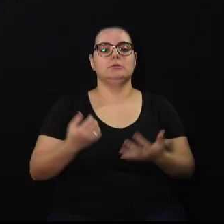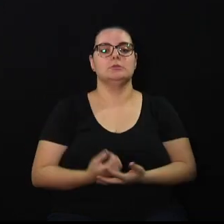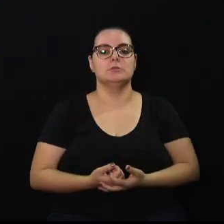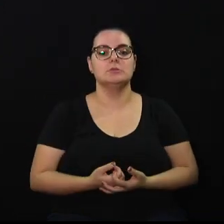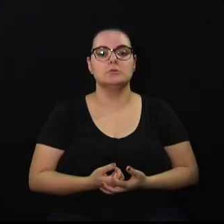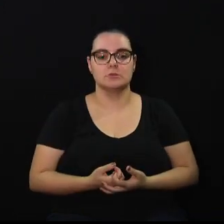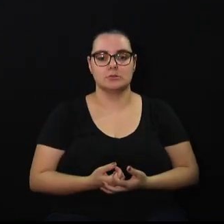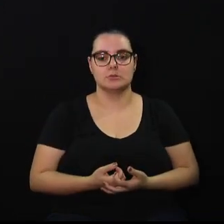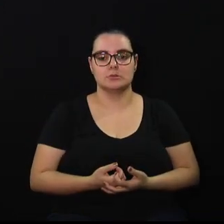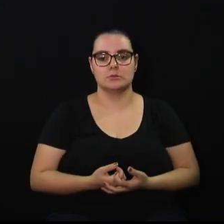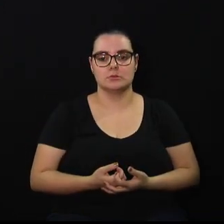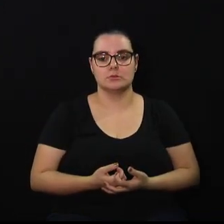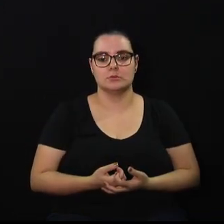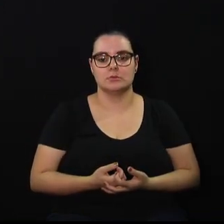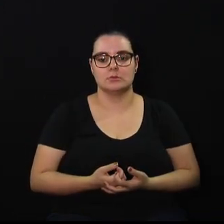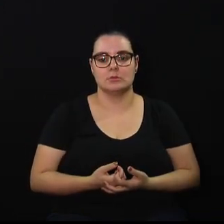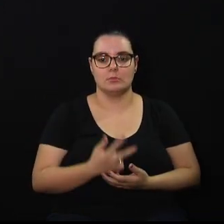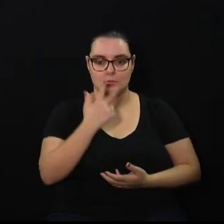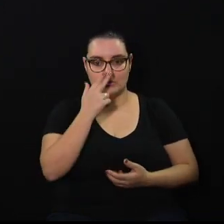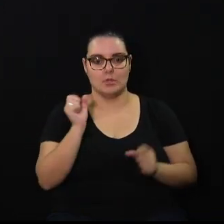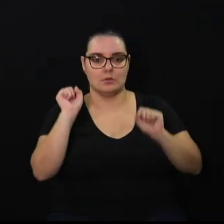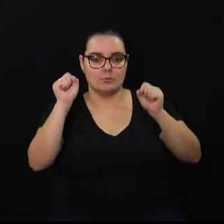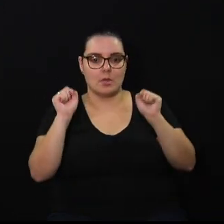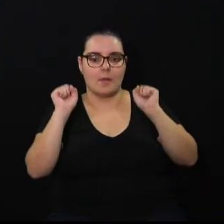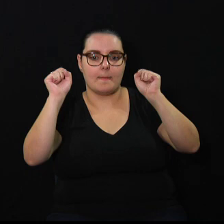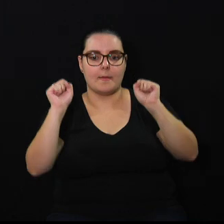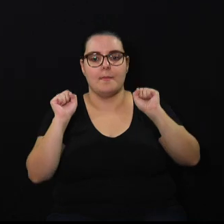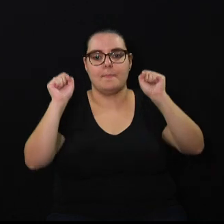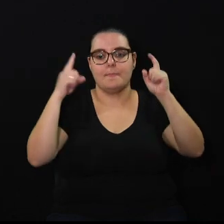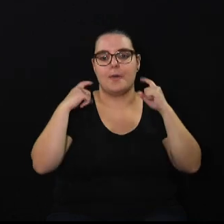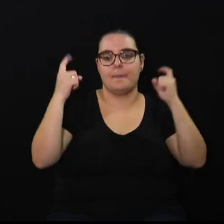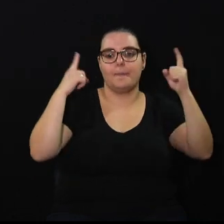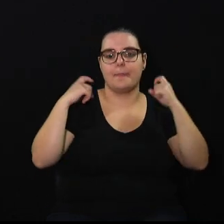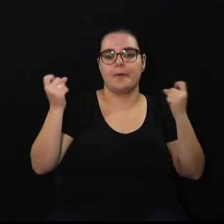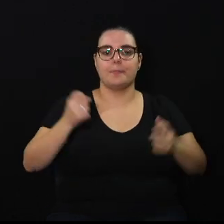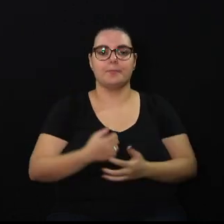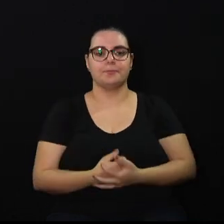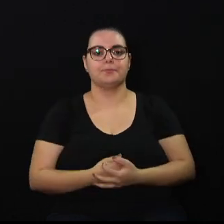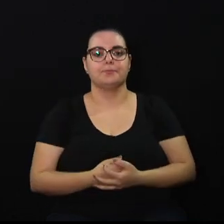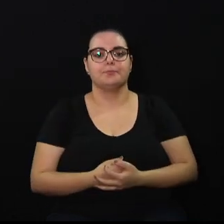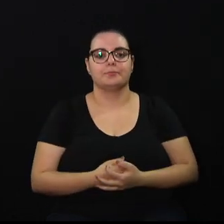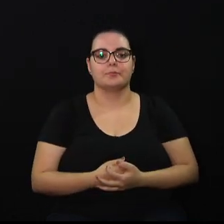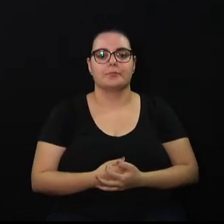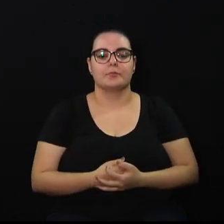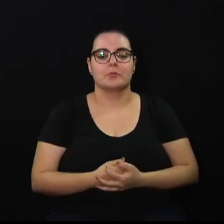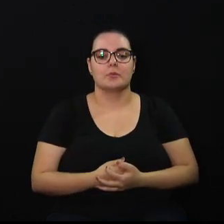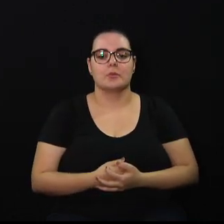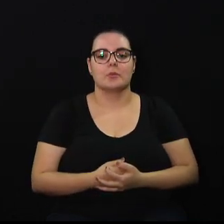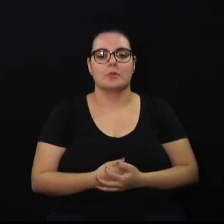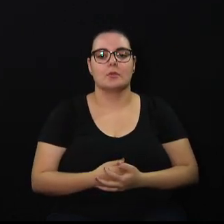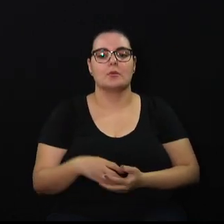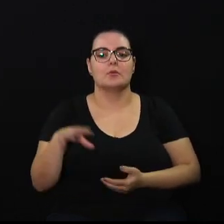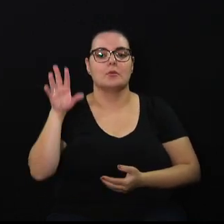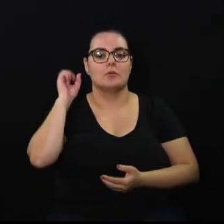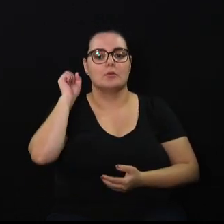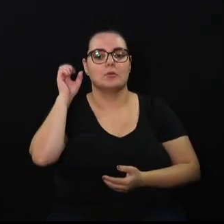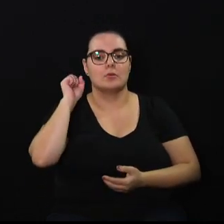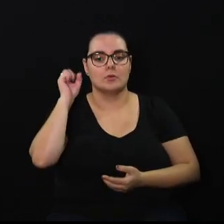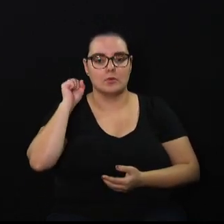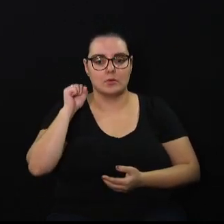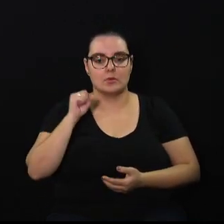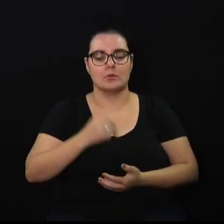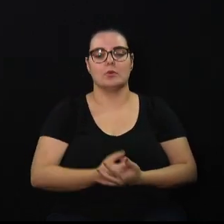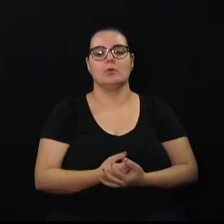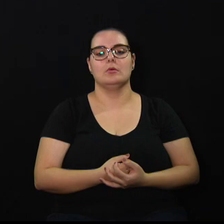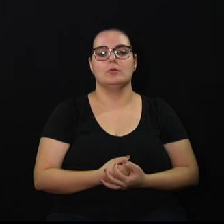como se fosse uma balada numa discoteca na verdade e aí vem o a área sensorial